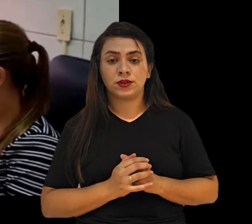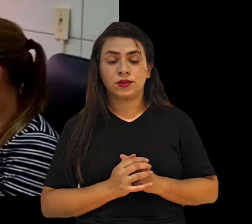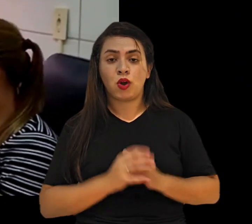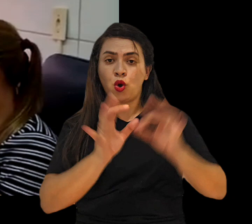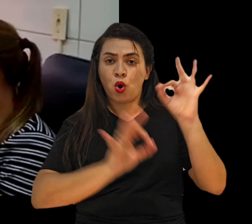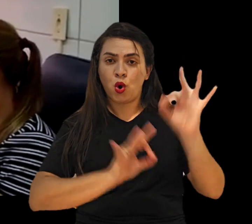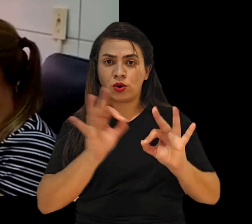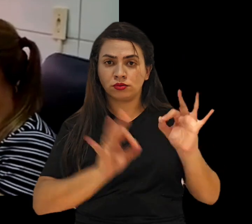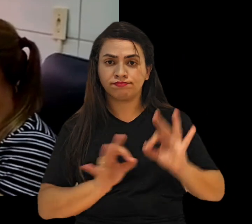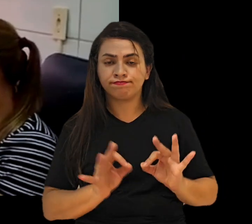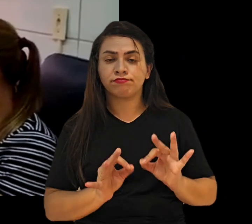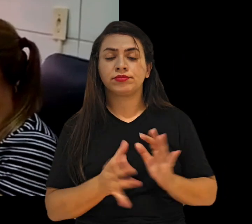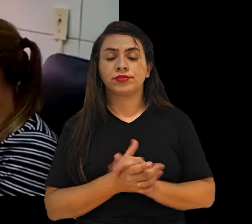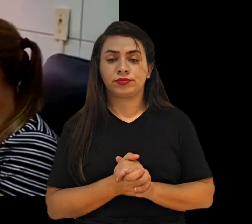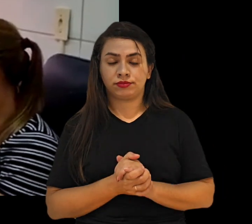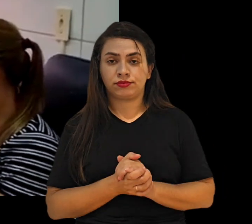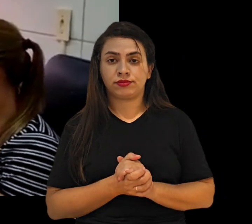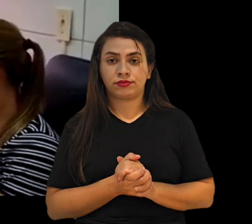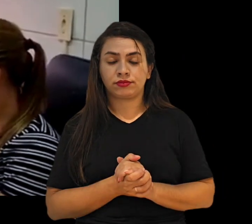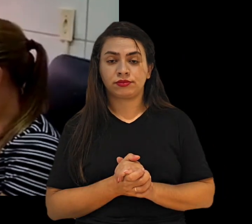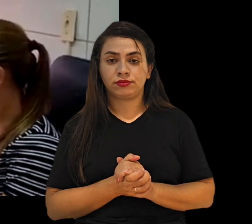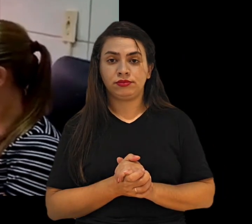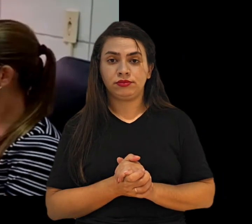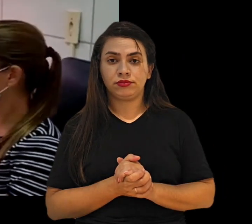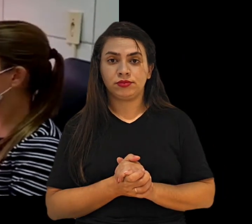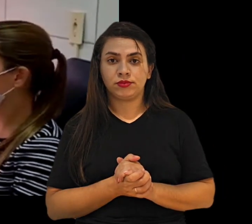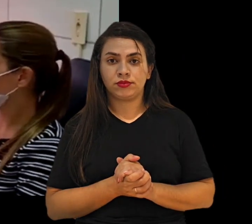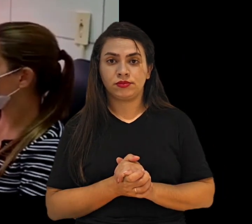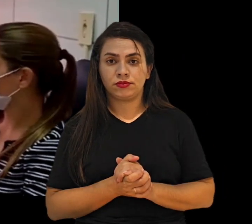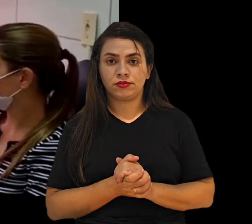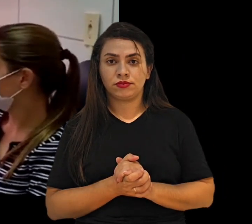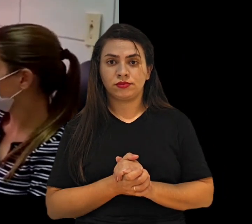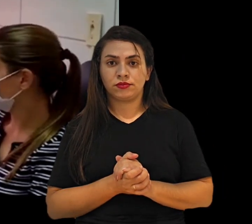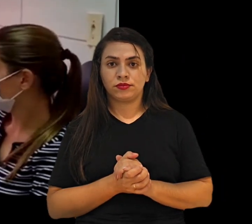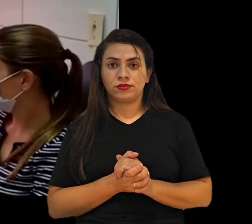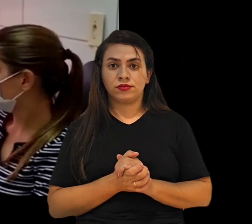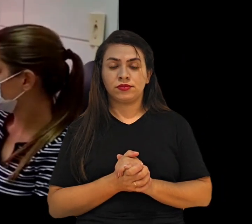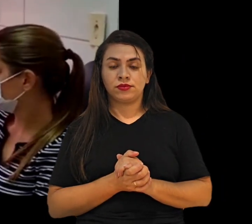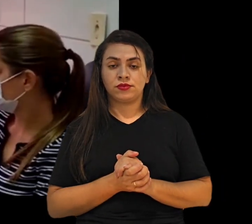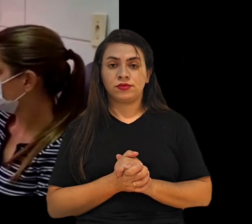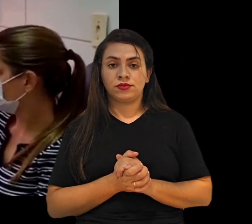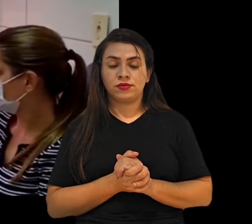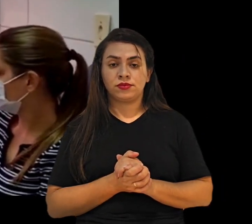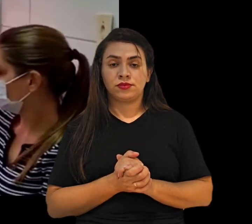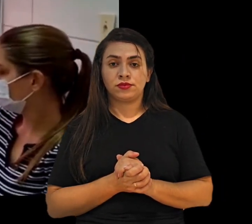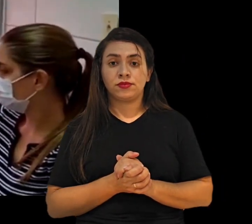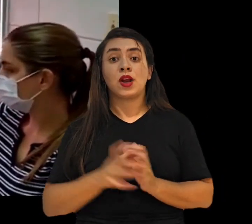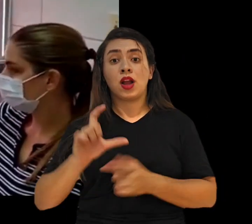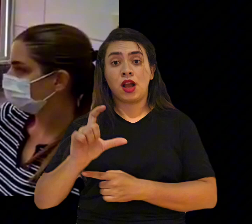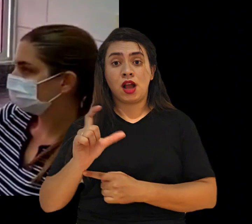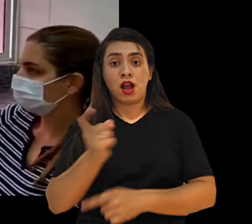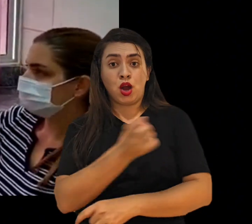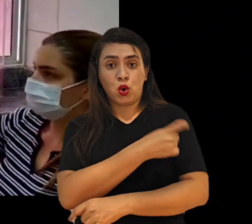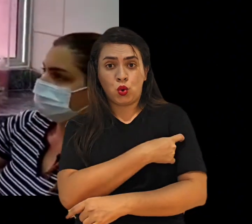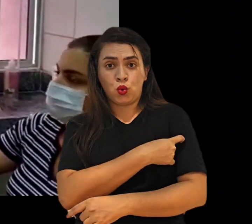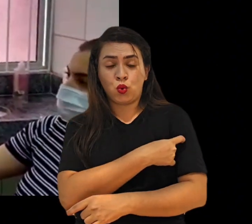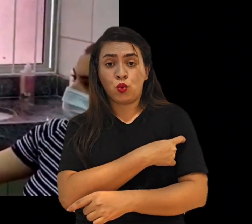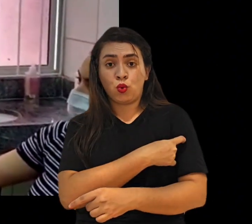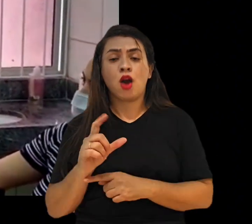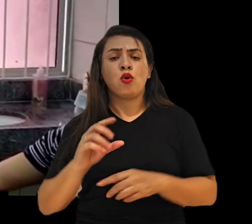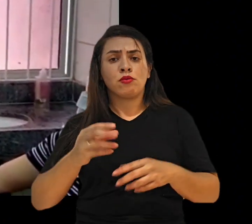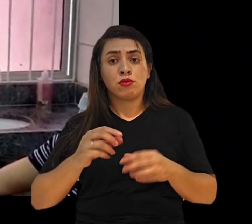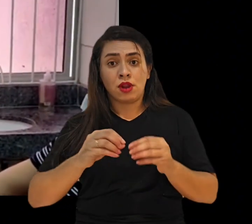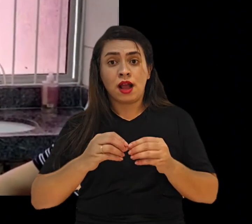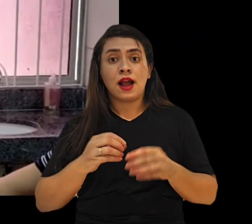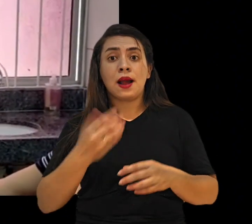de frente e não tenha problema na hora de funcionar. Tá? Então eu preparo aqui. De